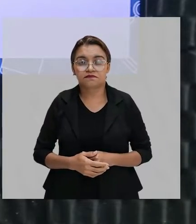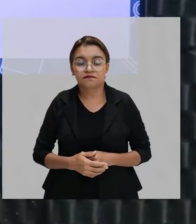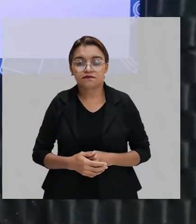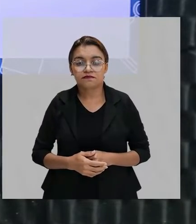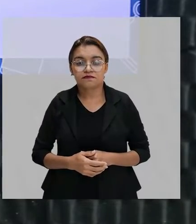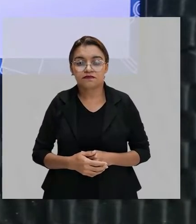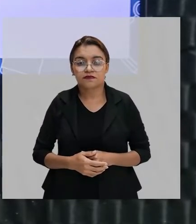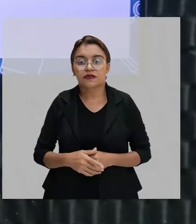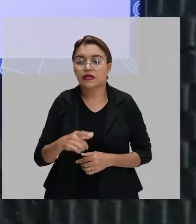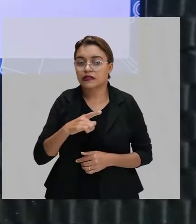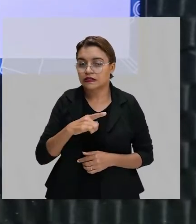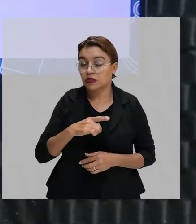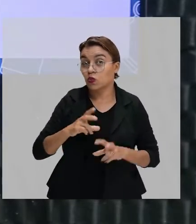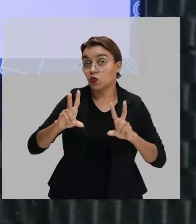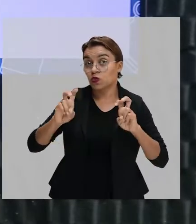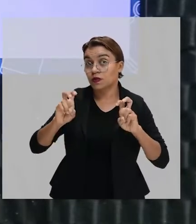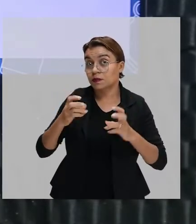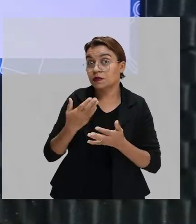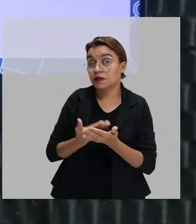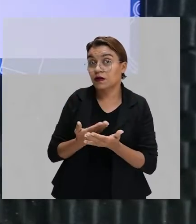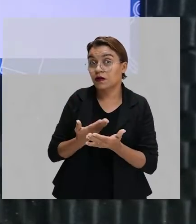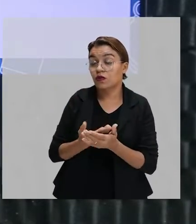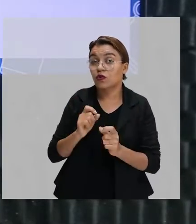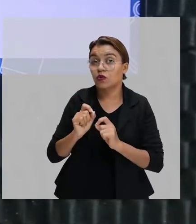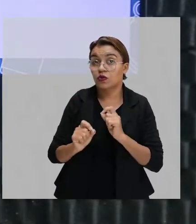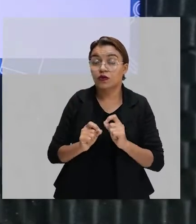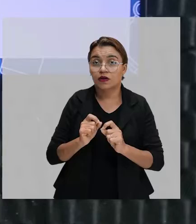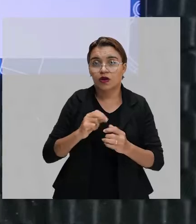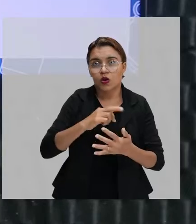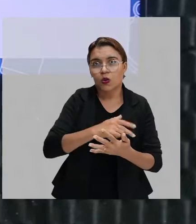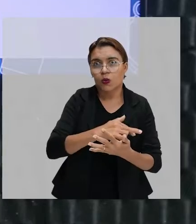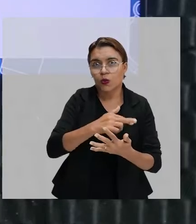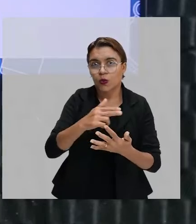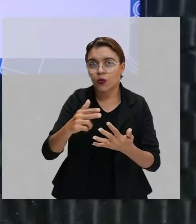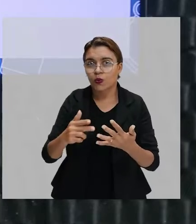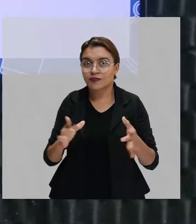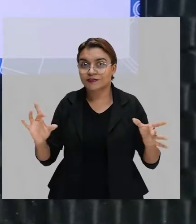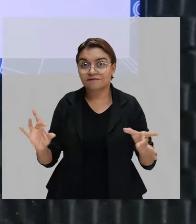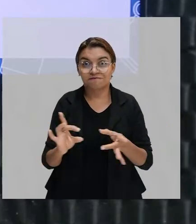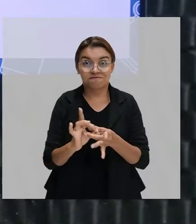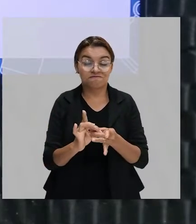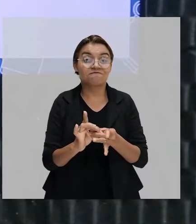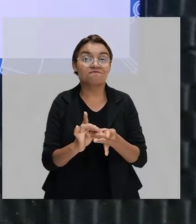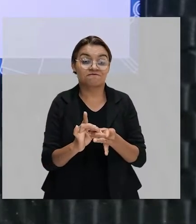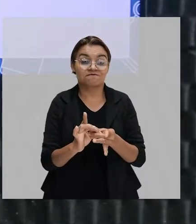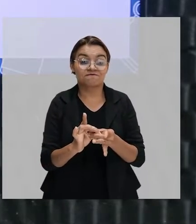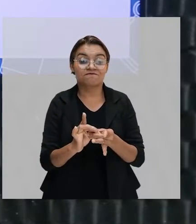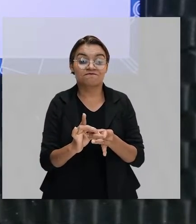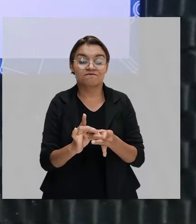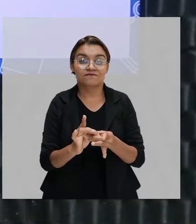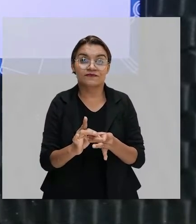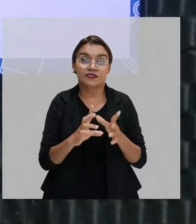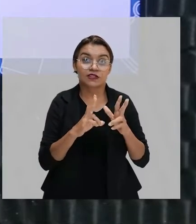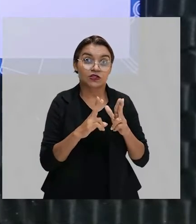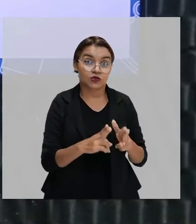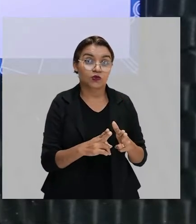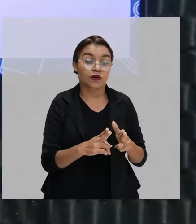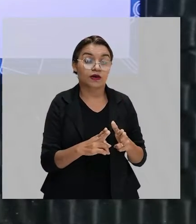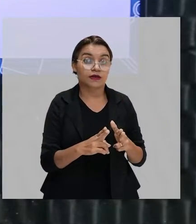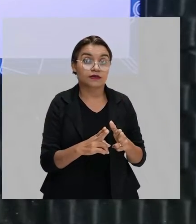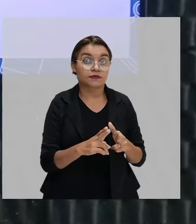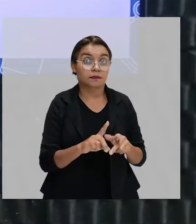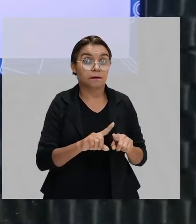estar assim o tema da nossa aula elas são coisas que elas estão ali Unidas elas são iguais